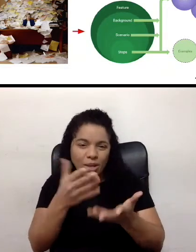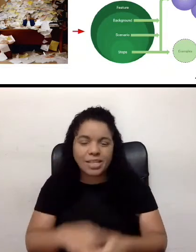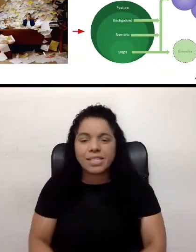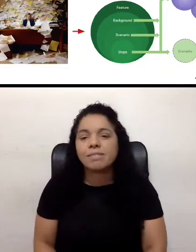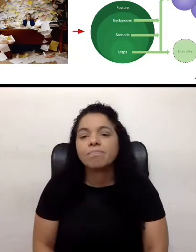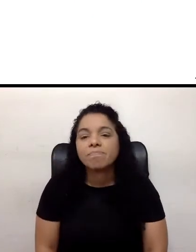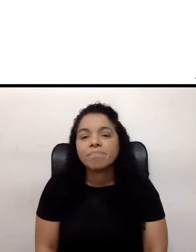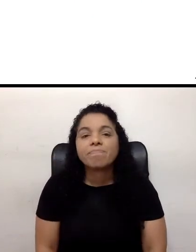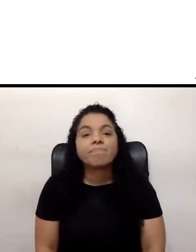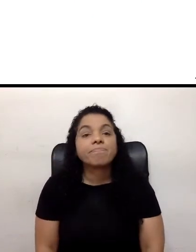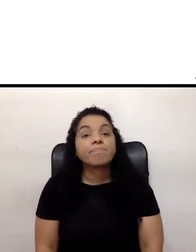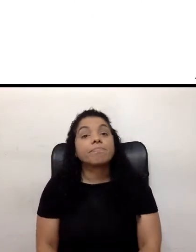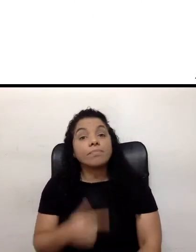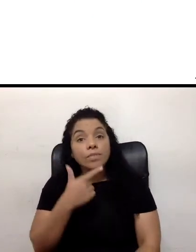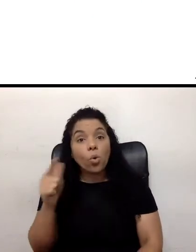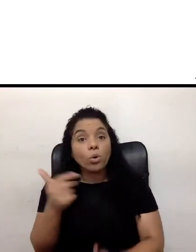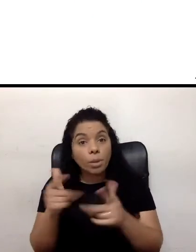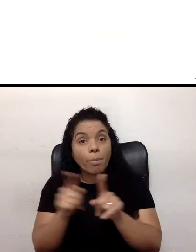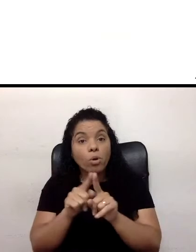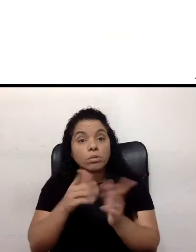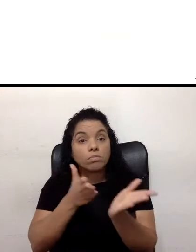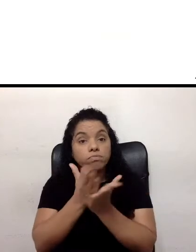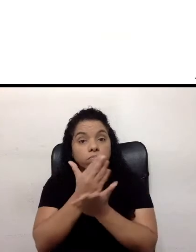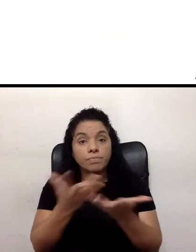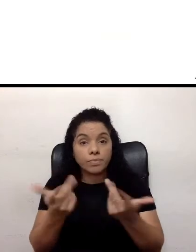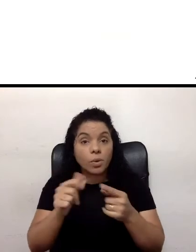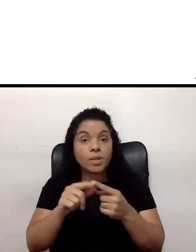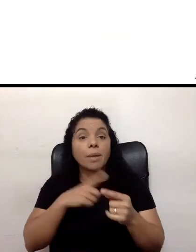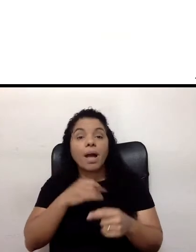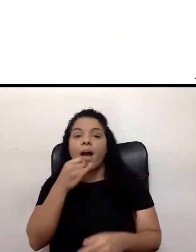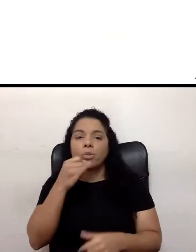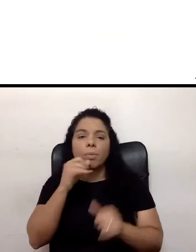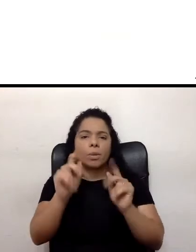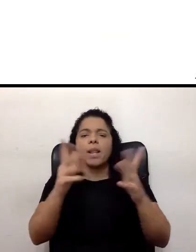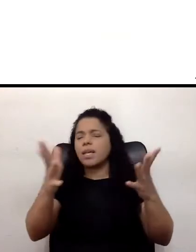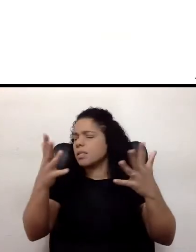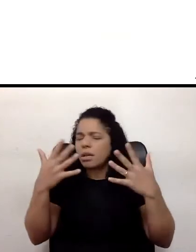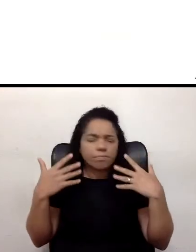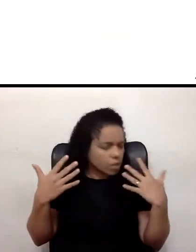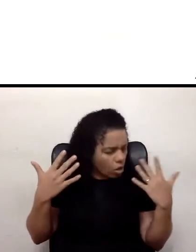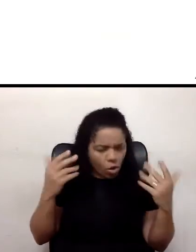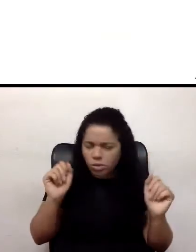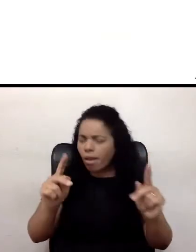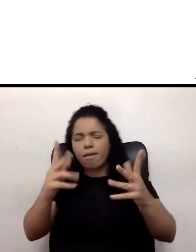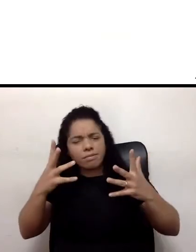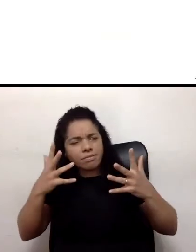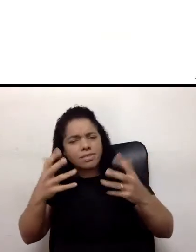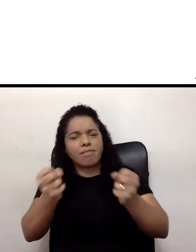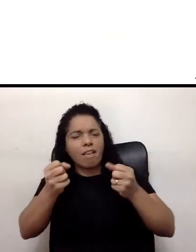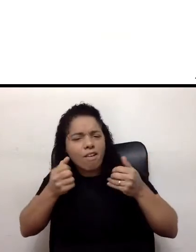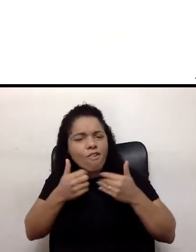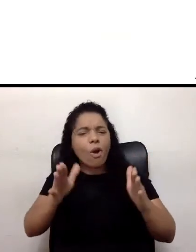Então, assim, outro ponto, né, no viés de qualidade, a parte da automação. Beleza, aceitei, vou começar a